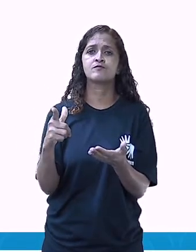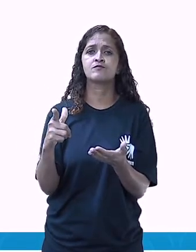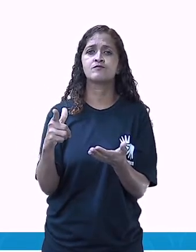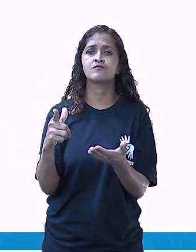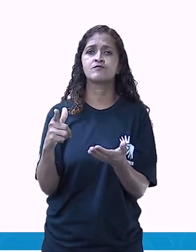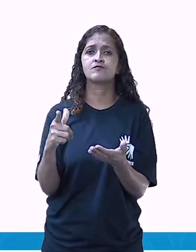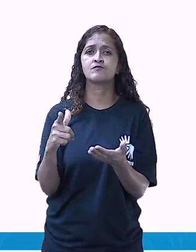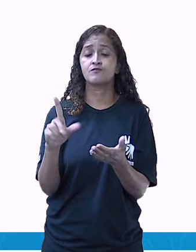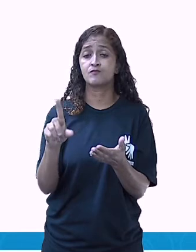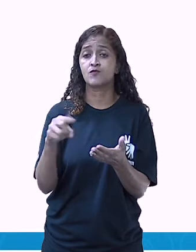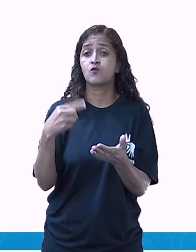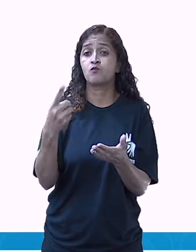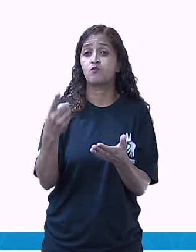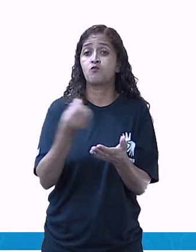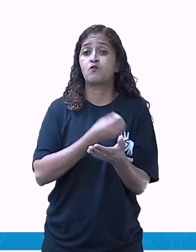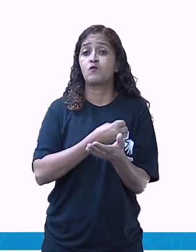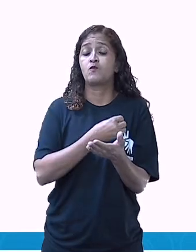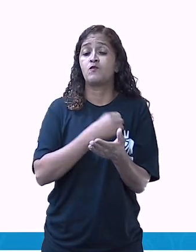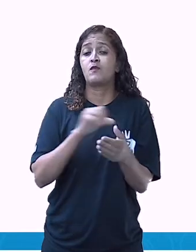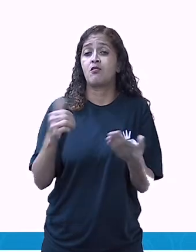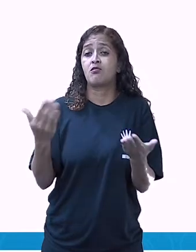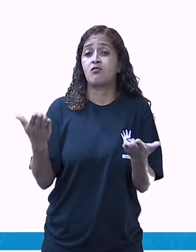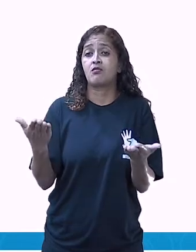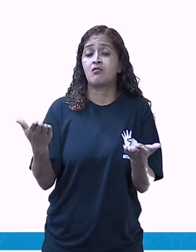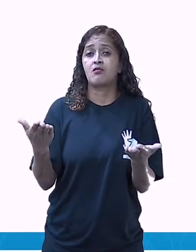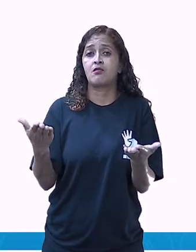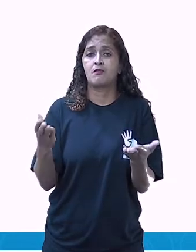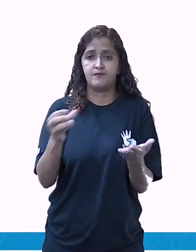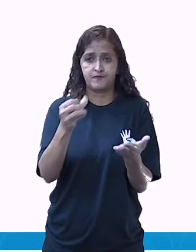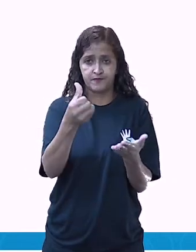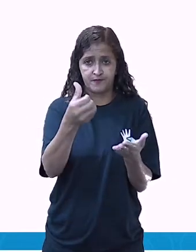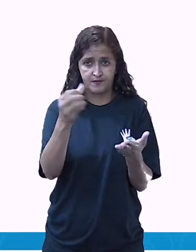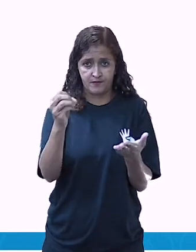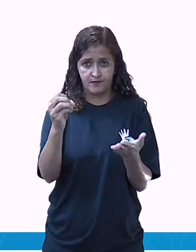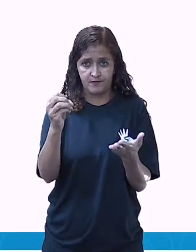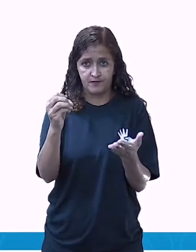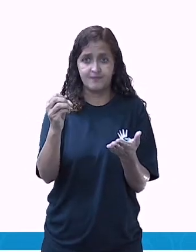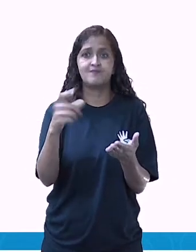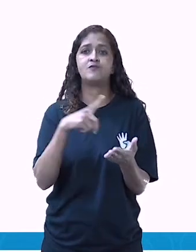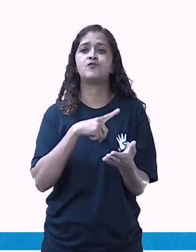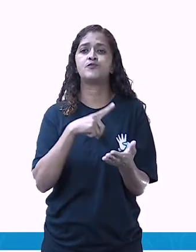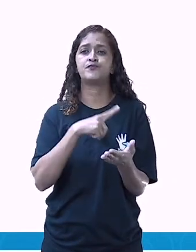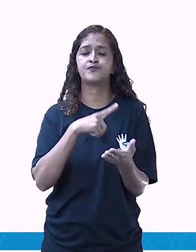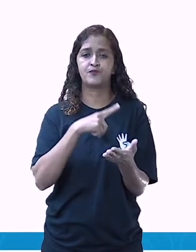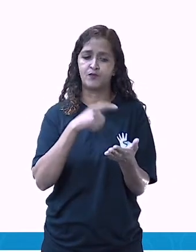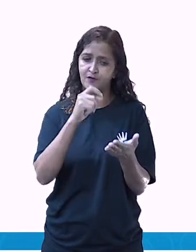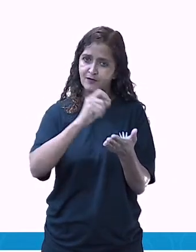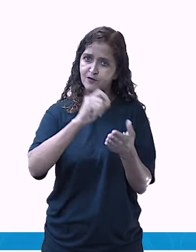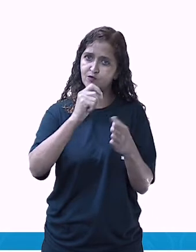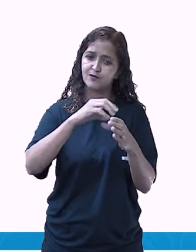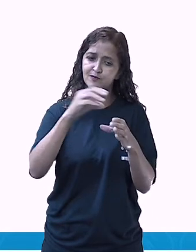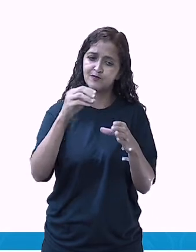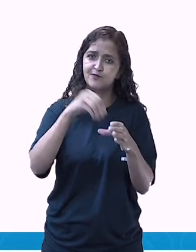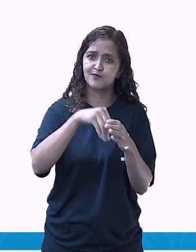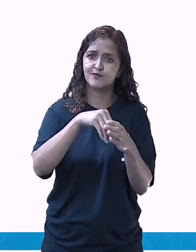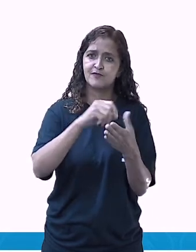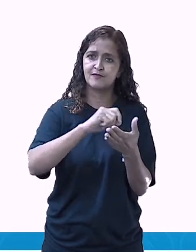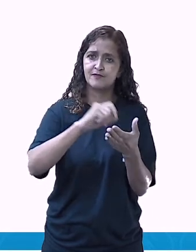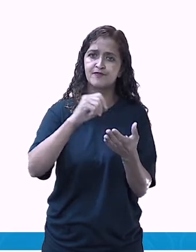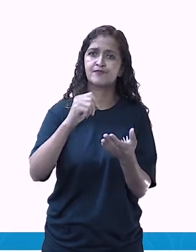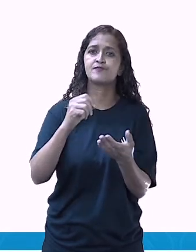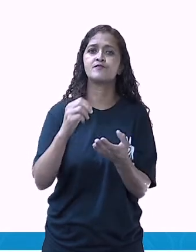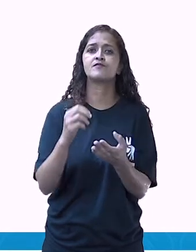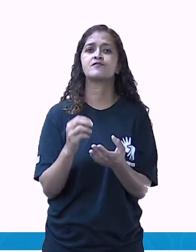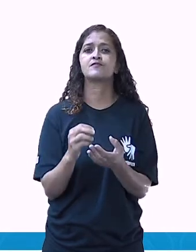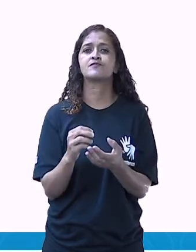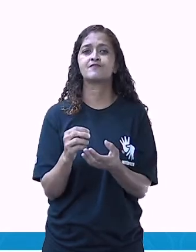um número depois do 9, o 10. Tem 10? Tem 10. Tem 10 ali, ó.